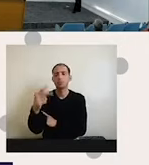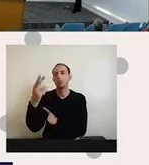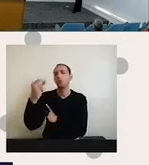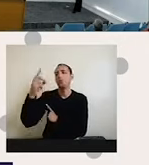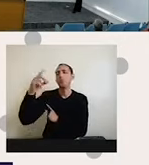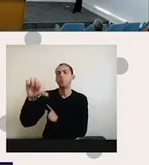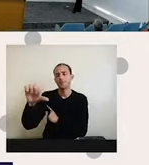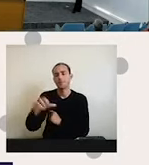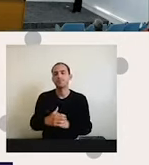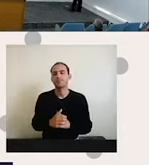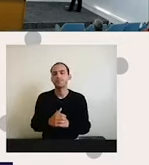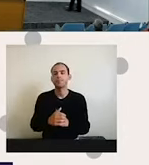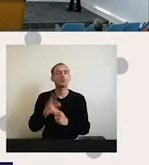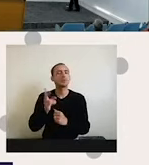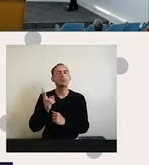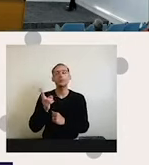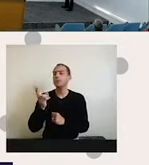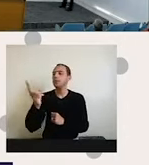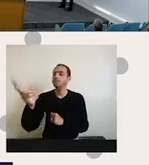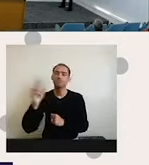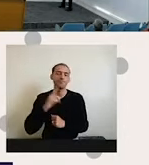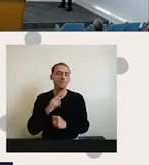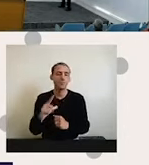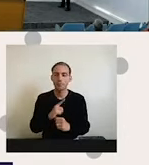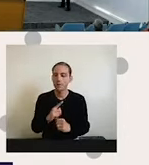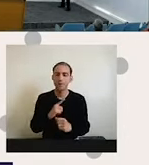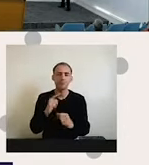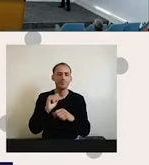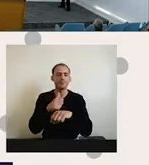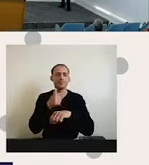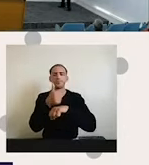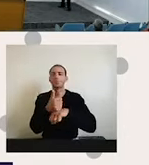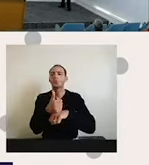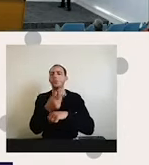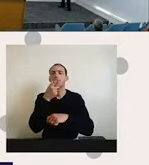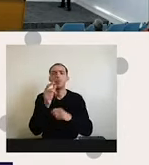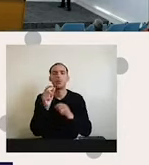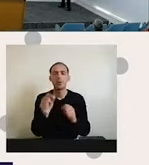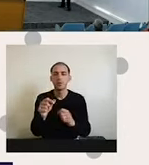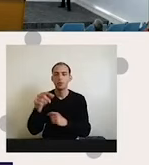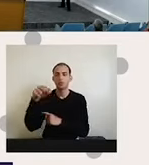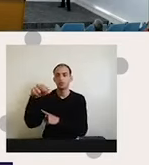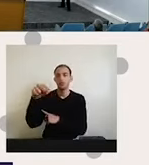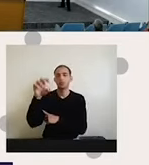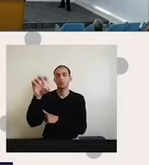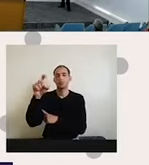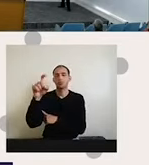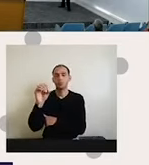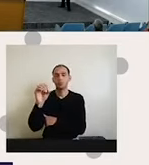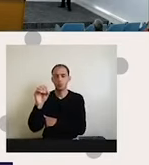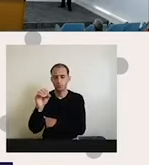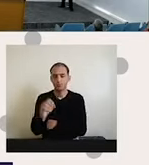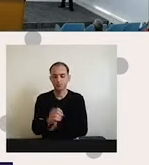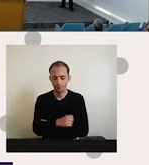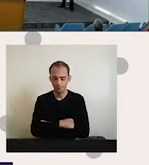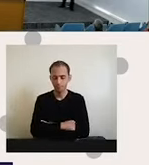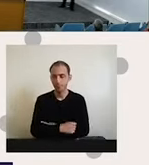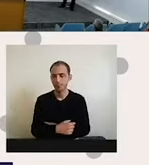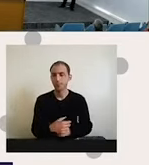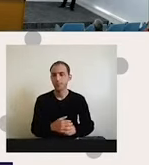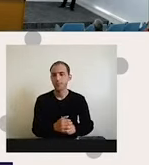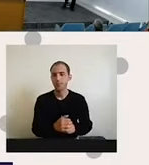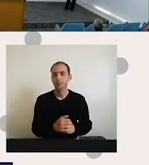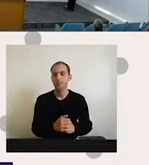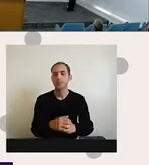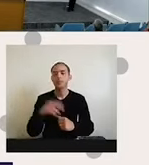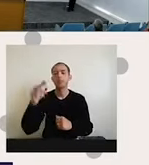nexo individual, o nexo individual, o nome já diz, depende de caso a caso. Então, são doenças equiparadas a acidentes de trabalho ou